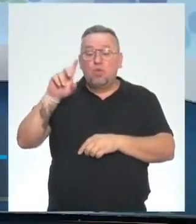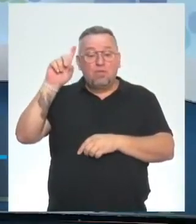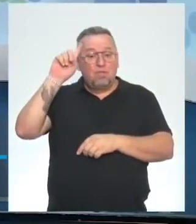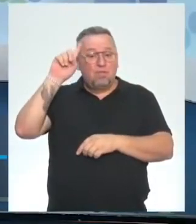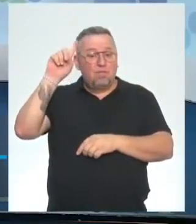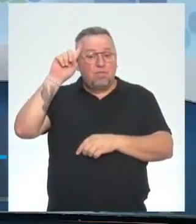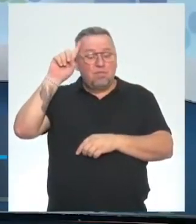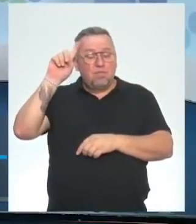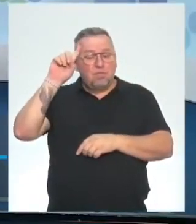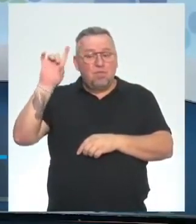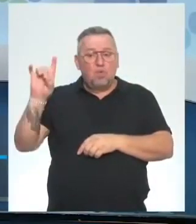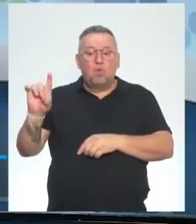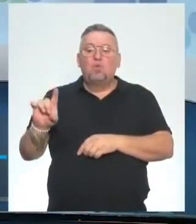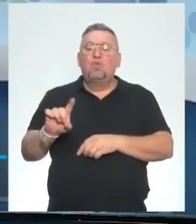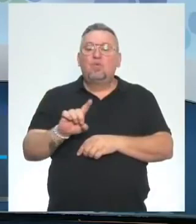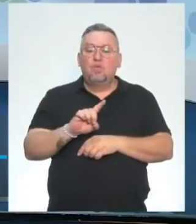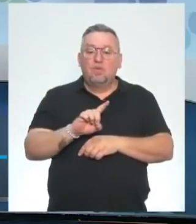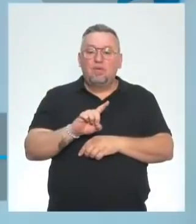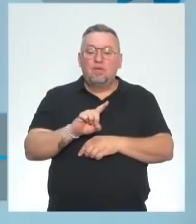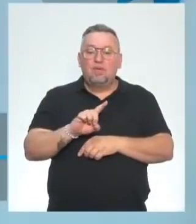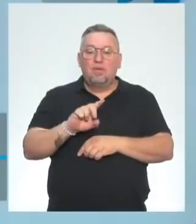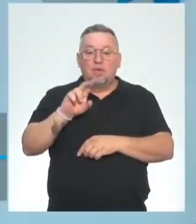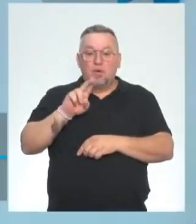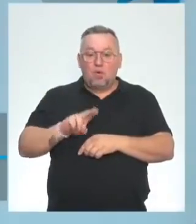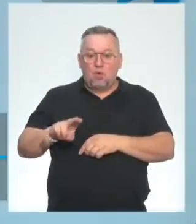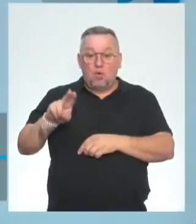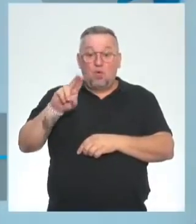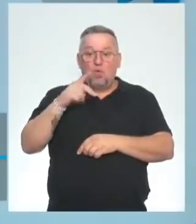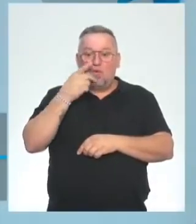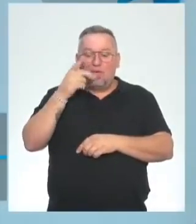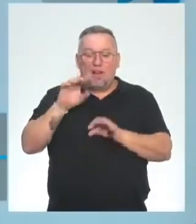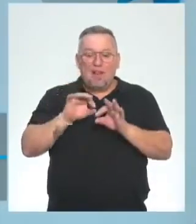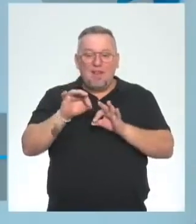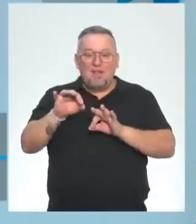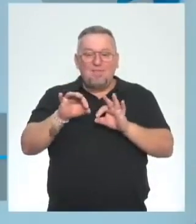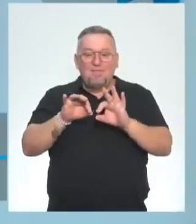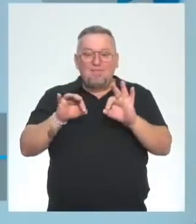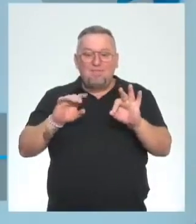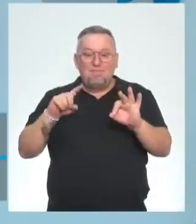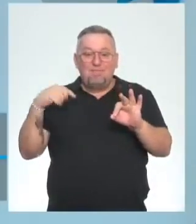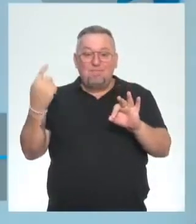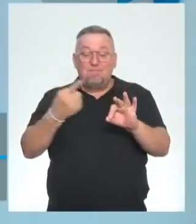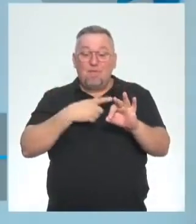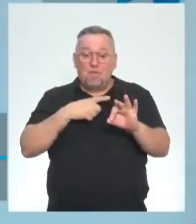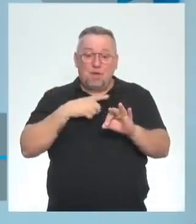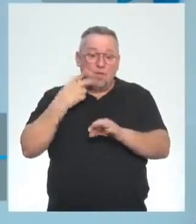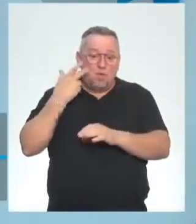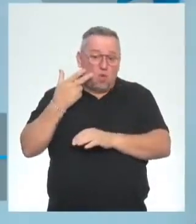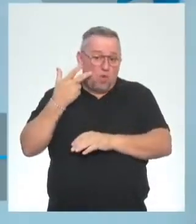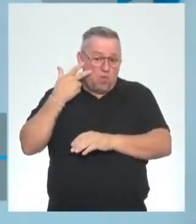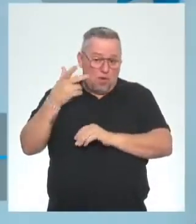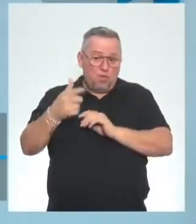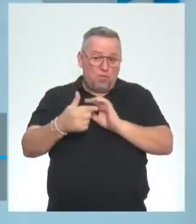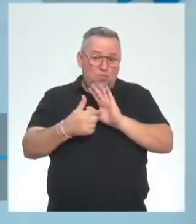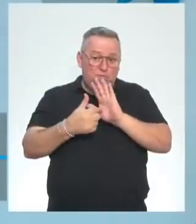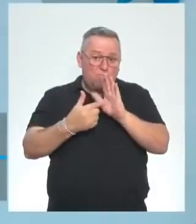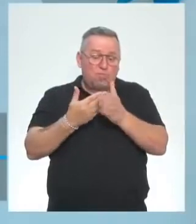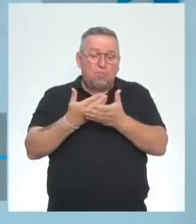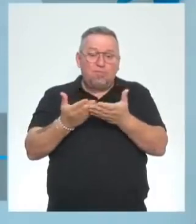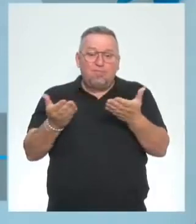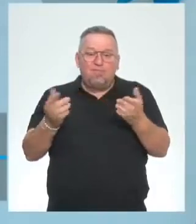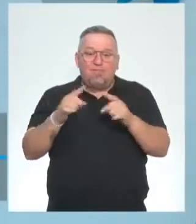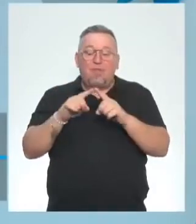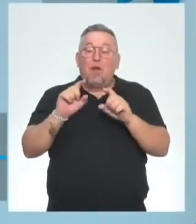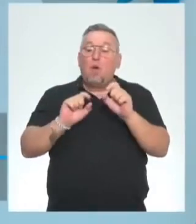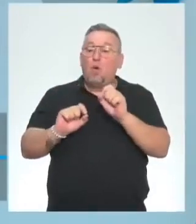no cotidiano, né? Então eu utilizei esse termo aí para falar dessas medidas que nós temos no comum, que eu quero apresentar aí para vocês, que